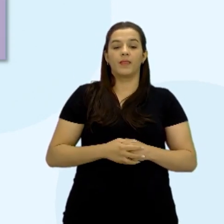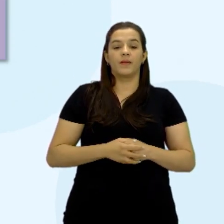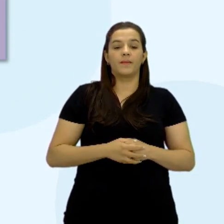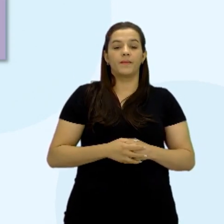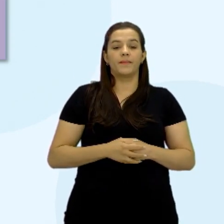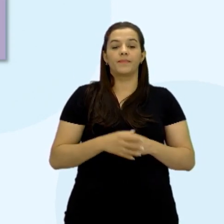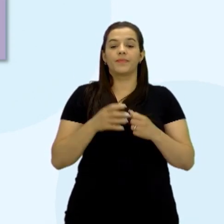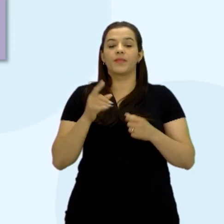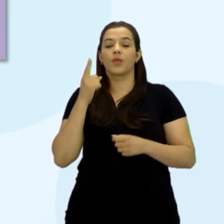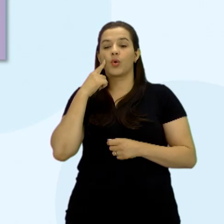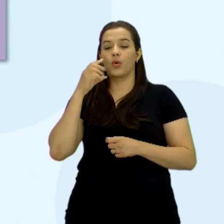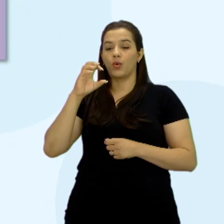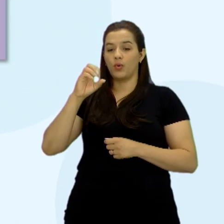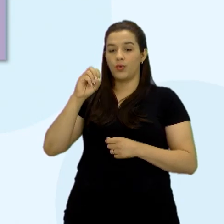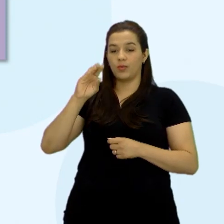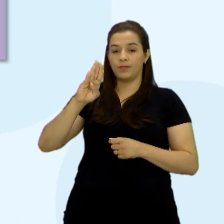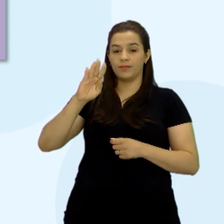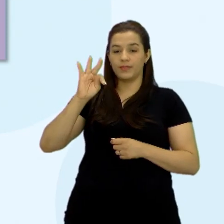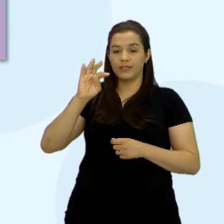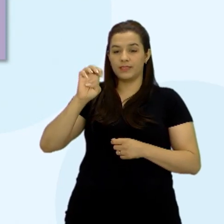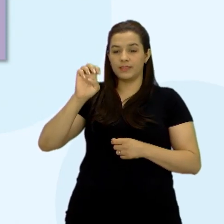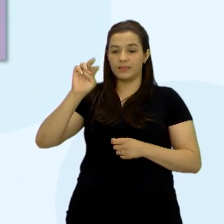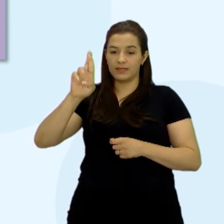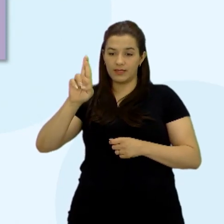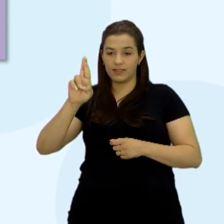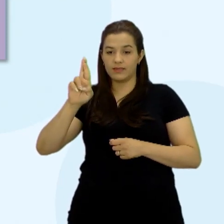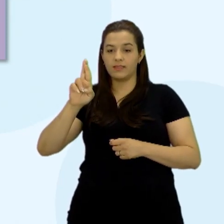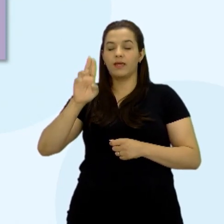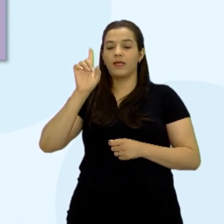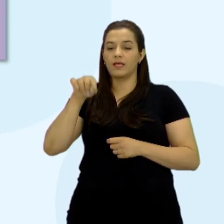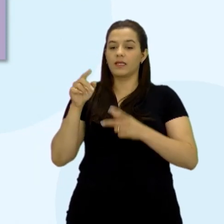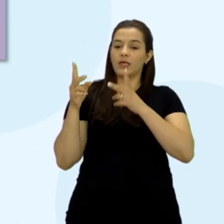345. O obter, Vivi, remete a gente à ideia